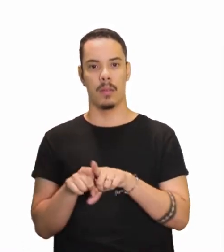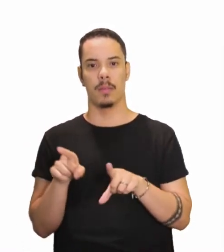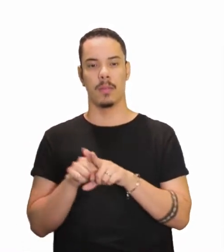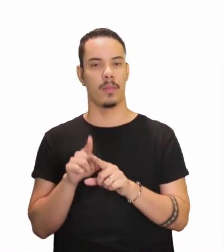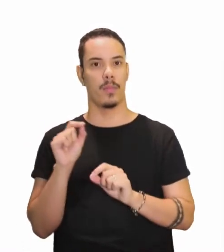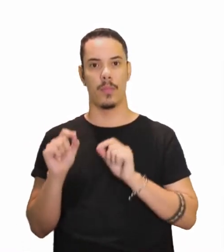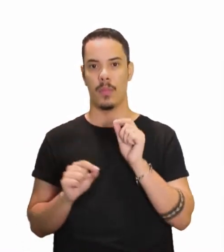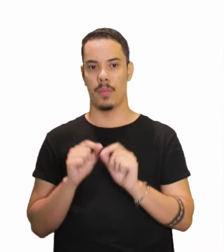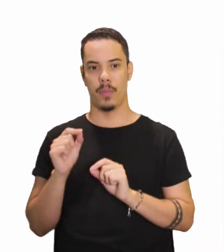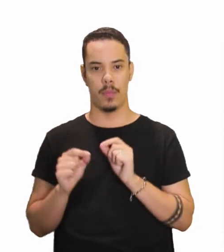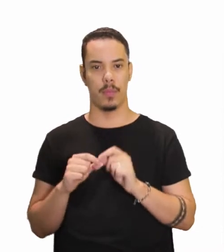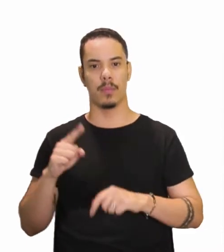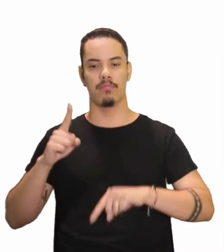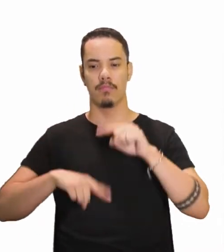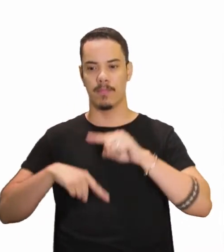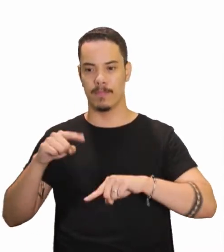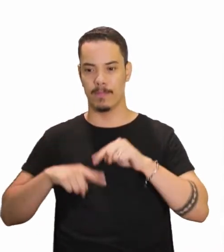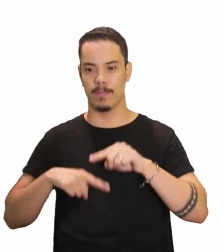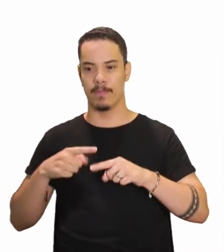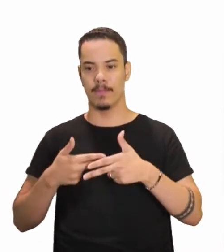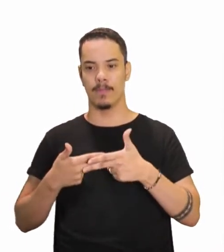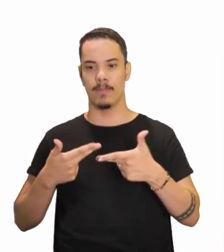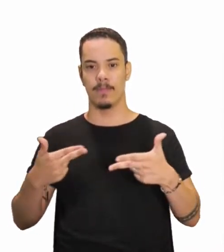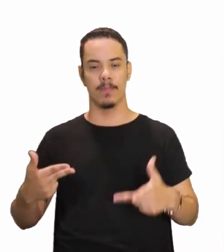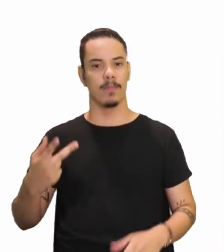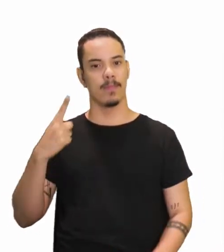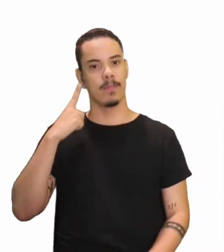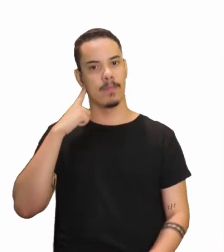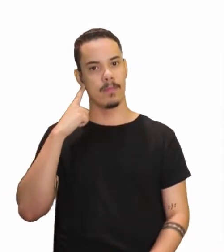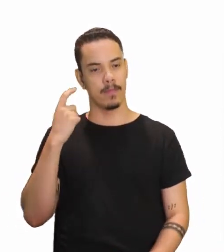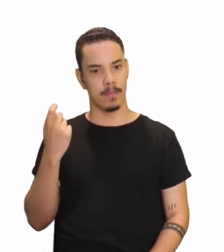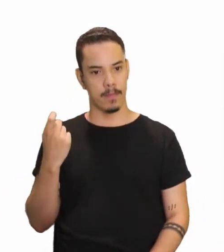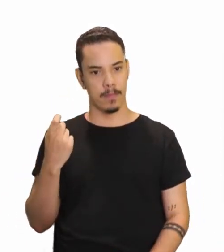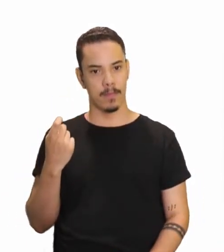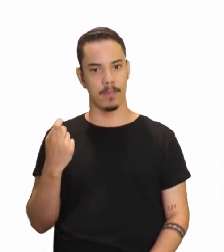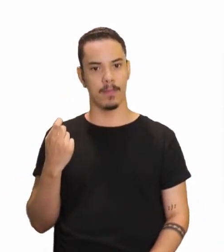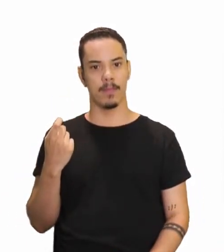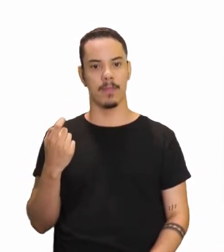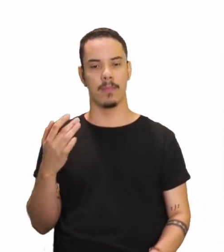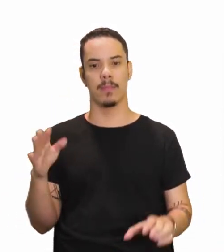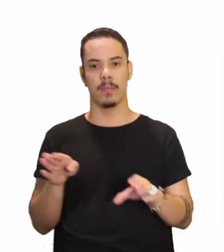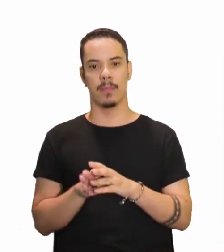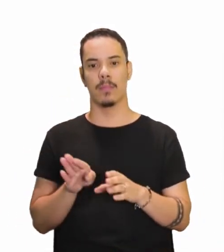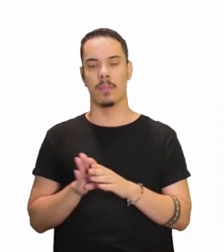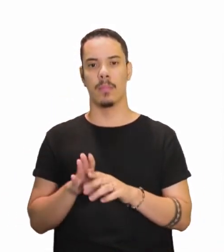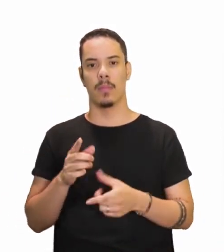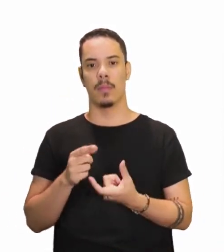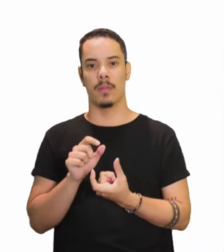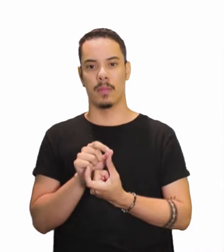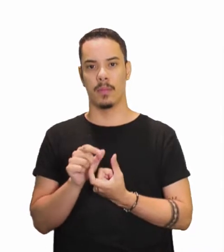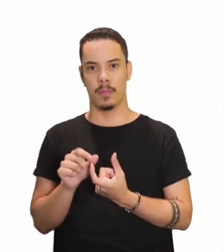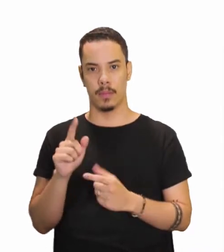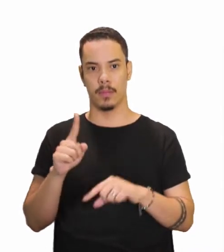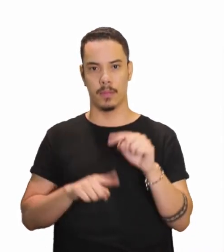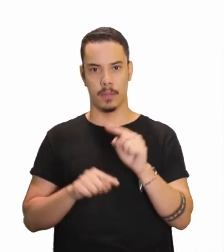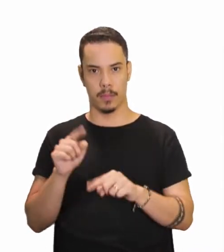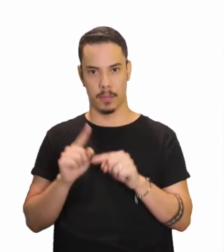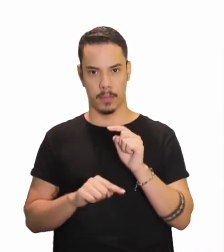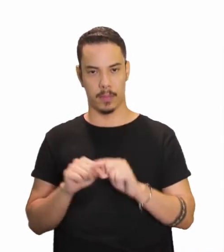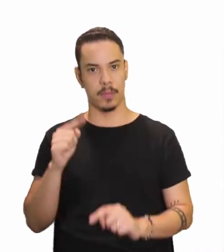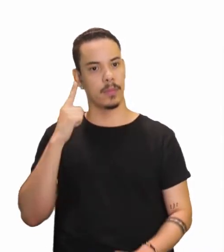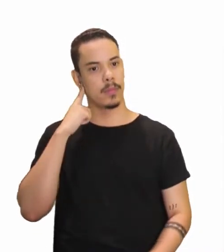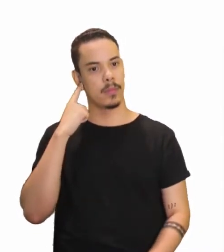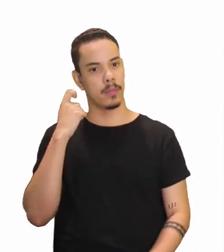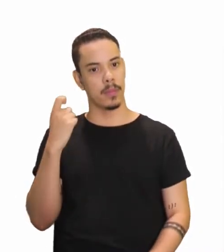são aí elementos sonoros. Fonemas são elementos sonoros, certo?